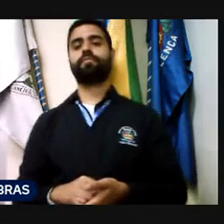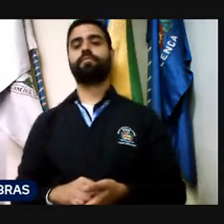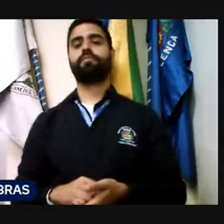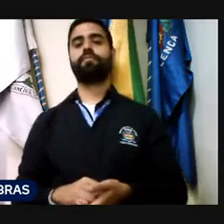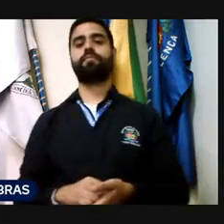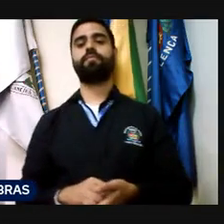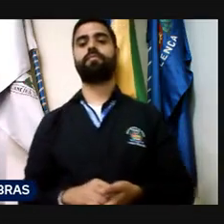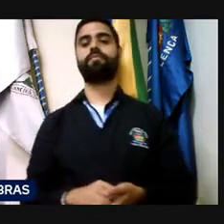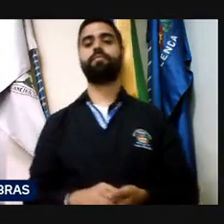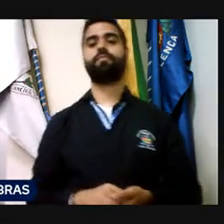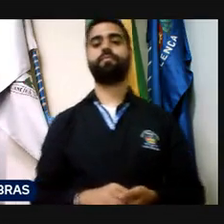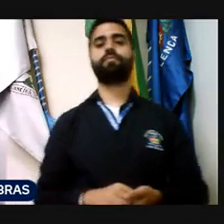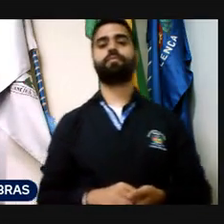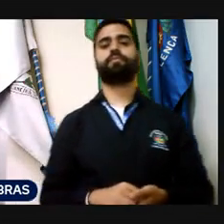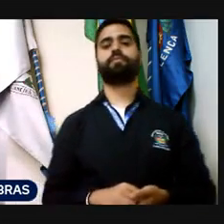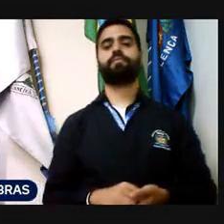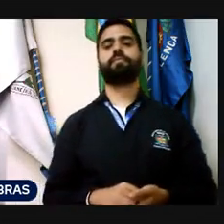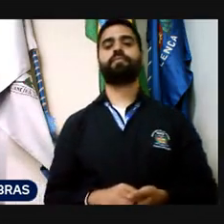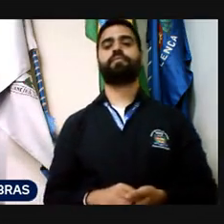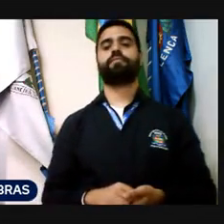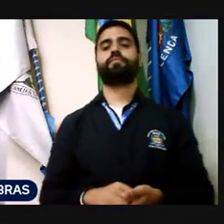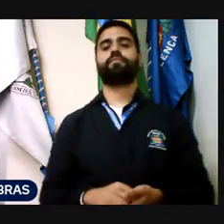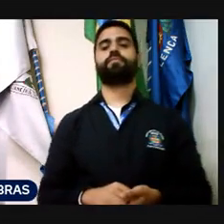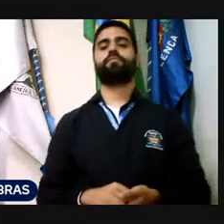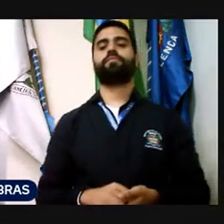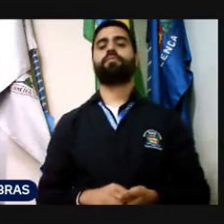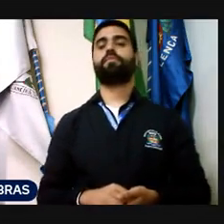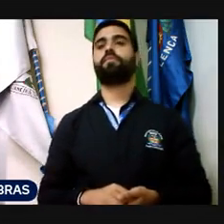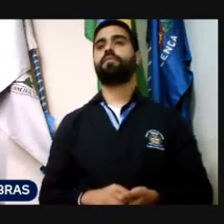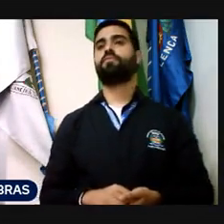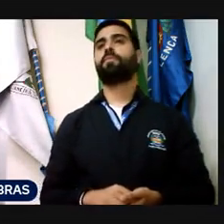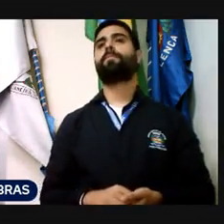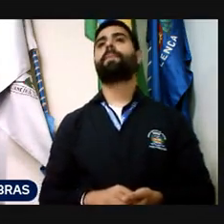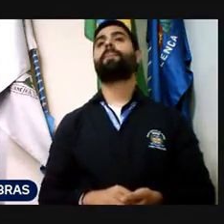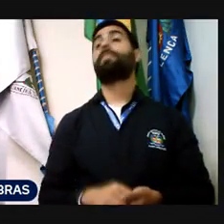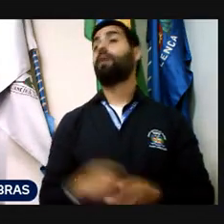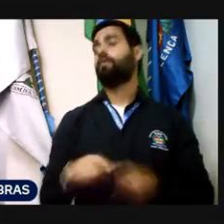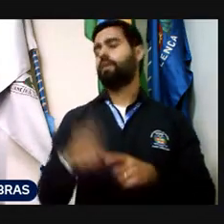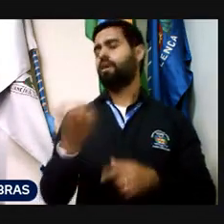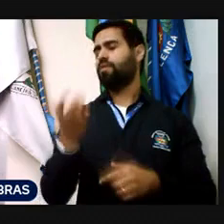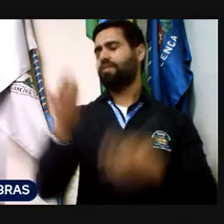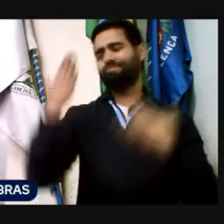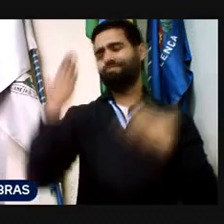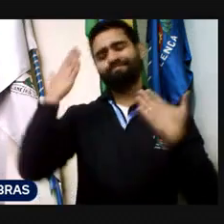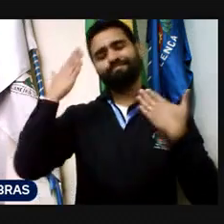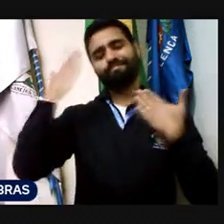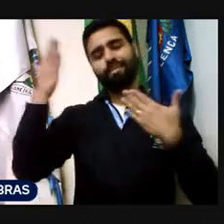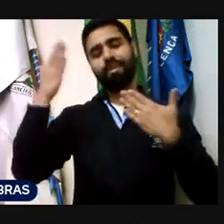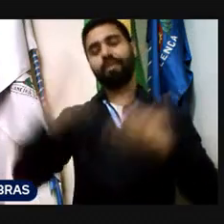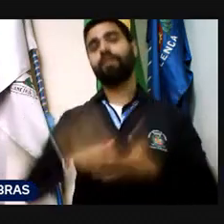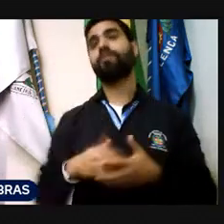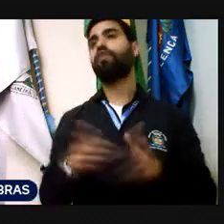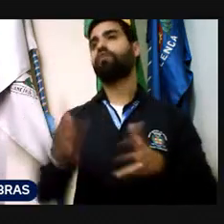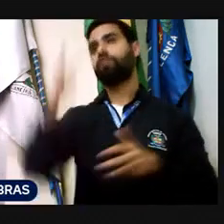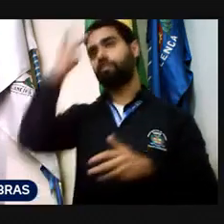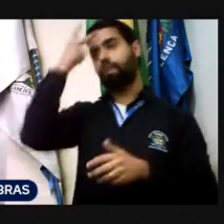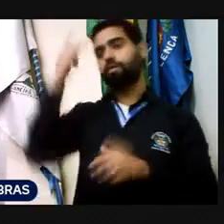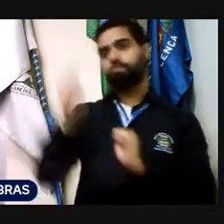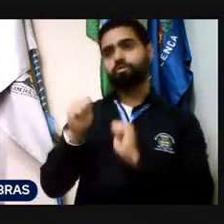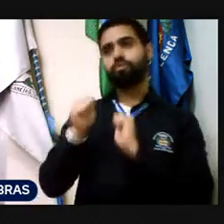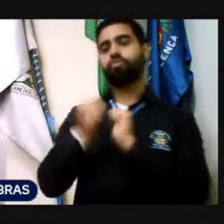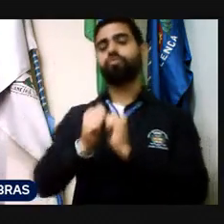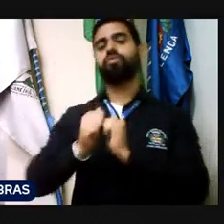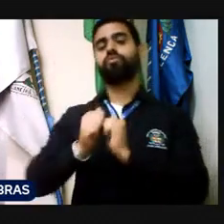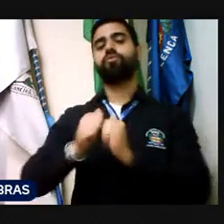tem apresentado. No mais, eu queria agradecer aí a todos aí que vêm nos